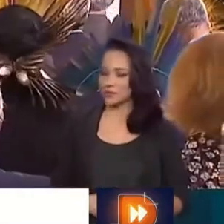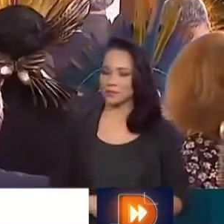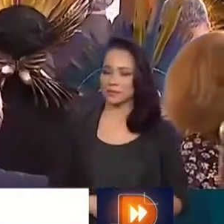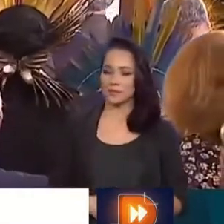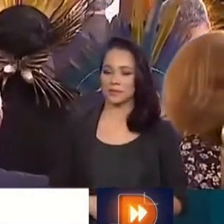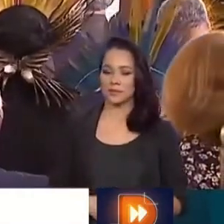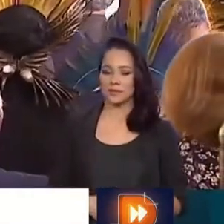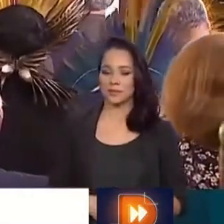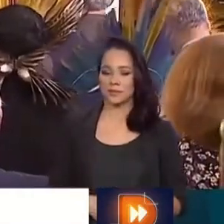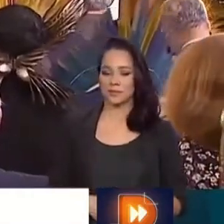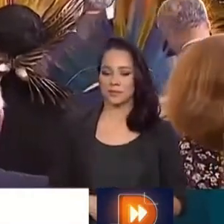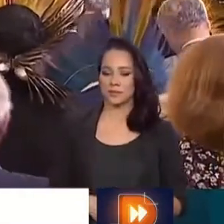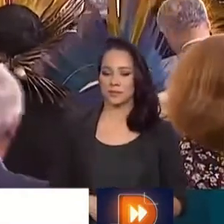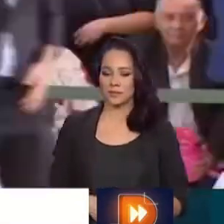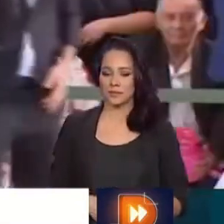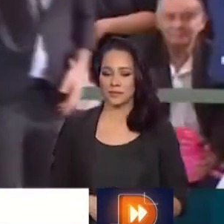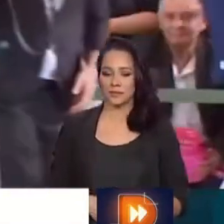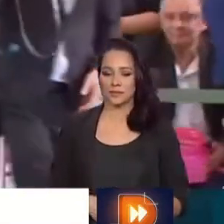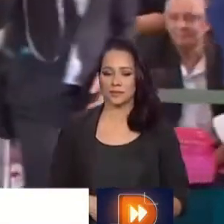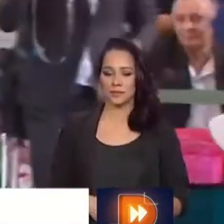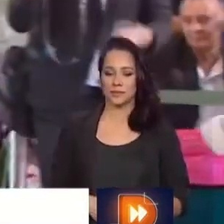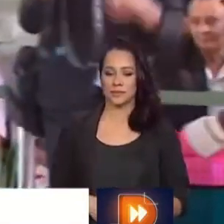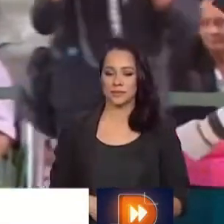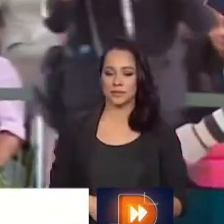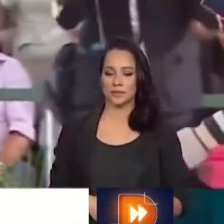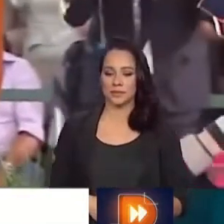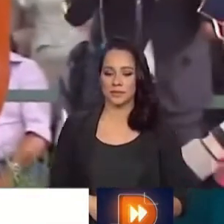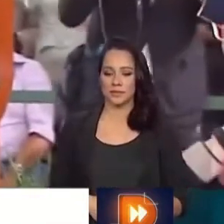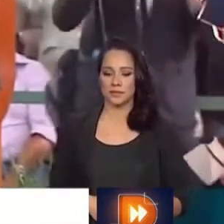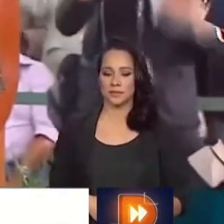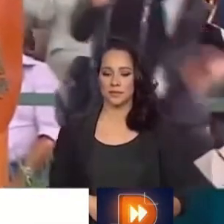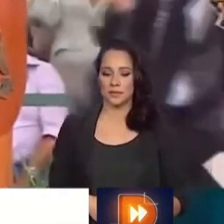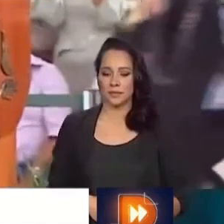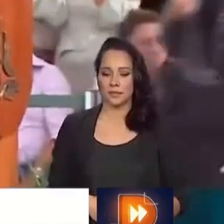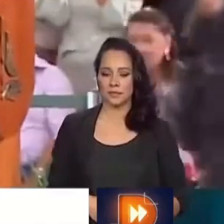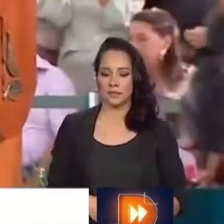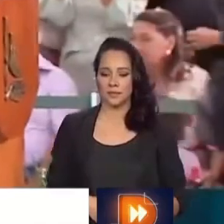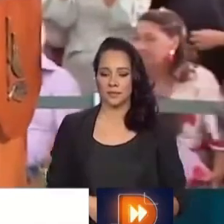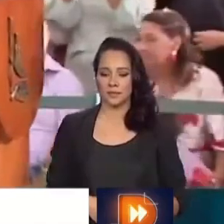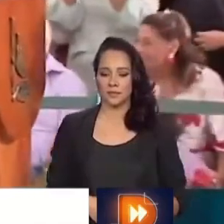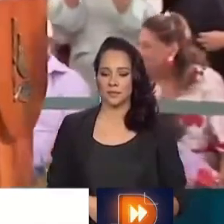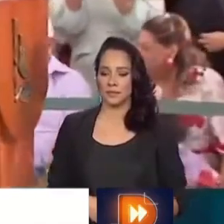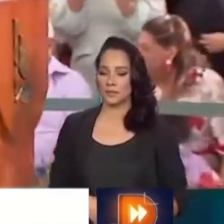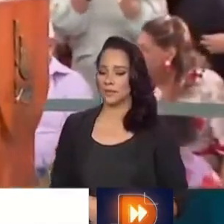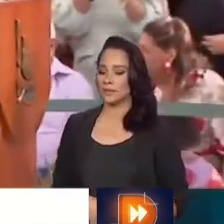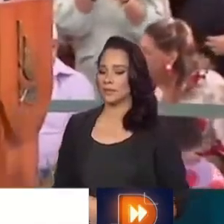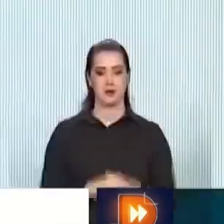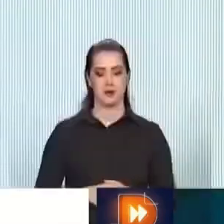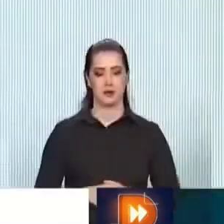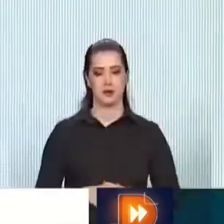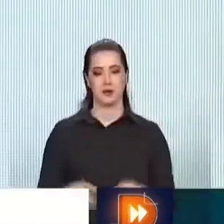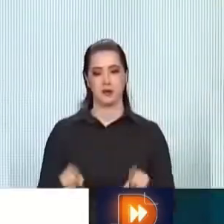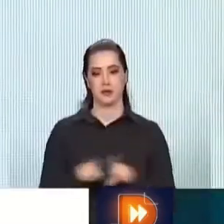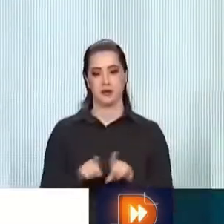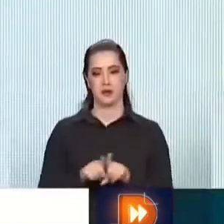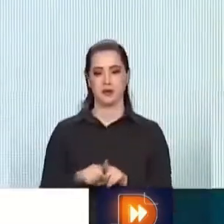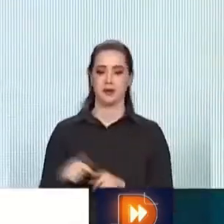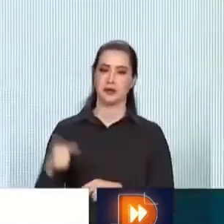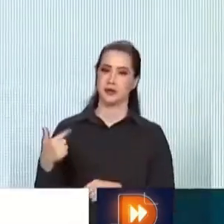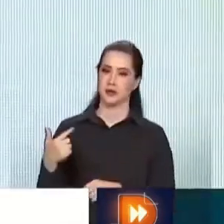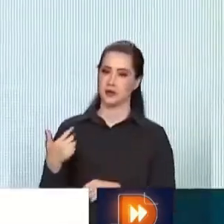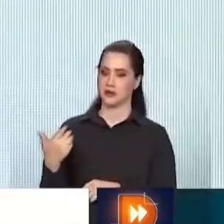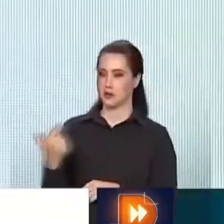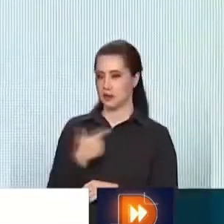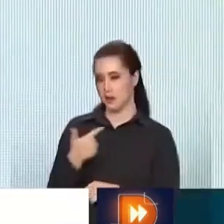que havia sido extinto em 2019. A ministra da Igualdade Racial, Aniele Franco, ela prestou homenagem à sua irmã,